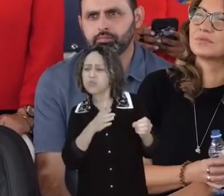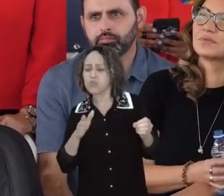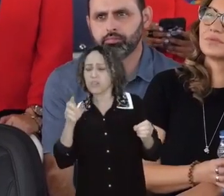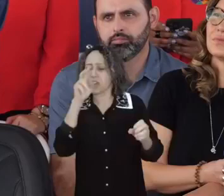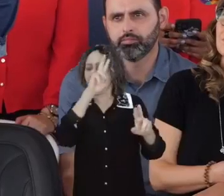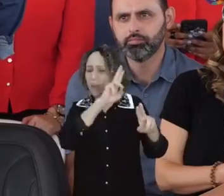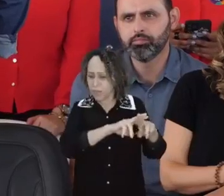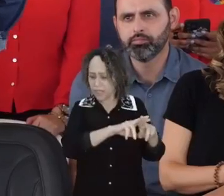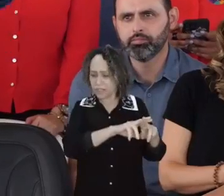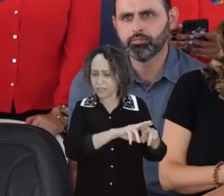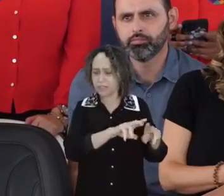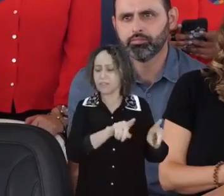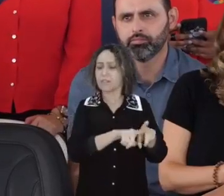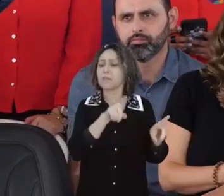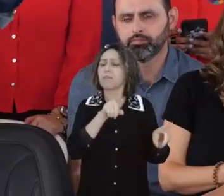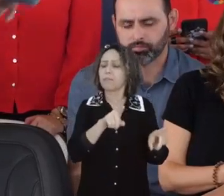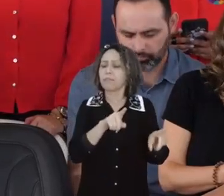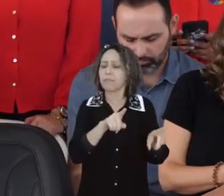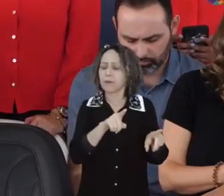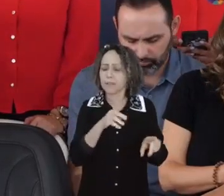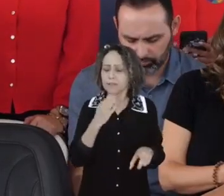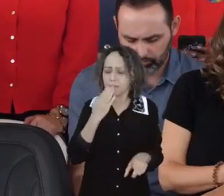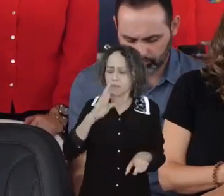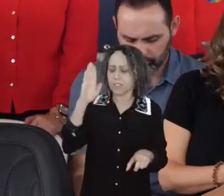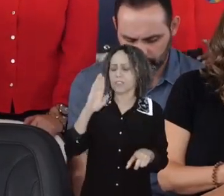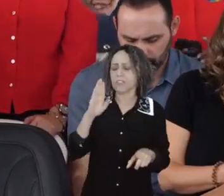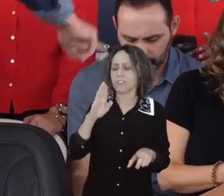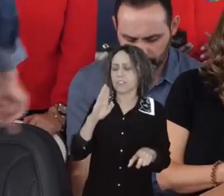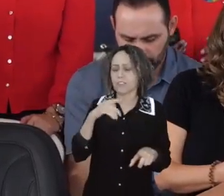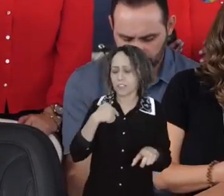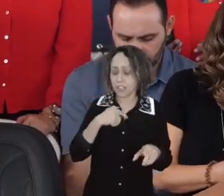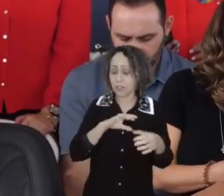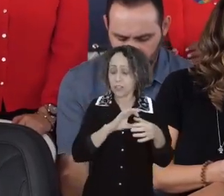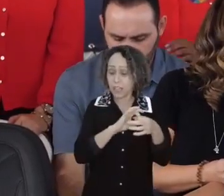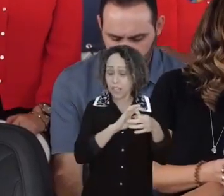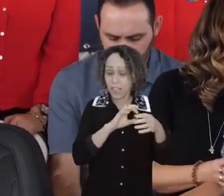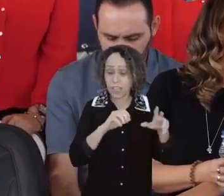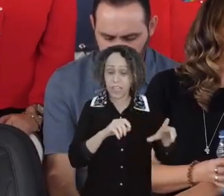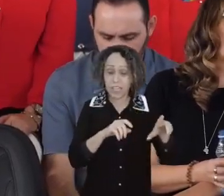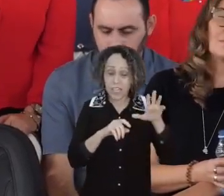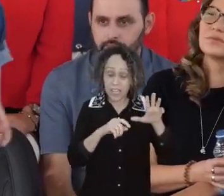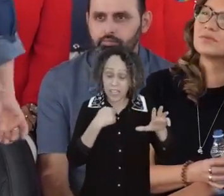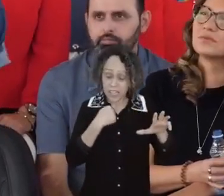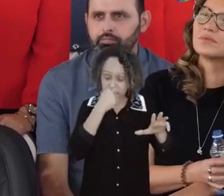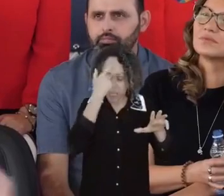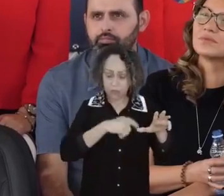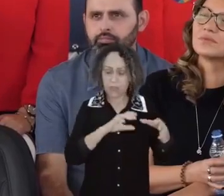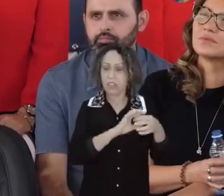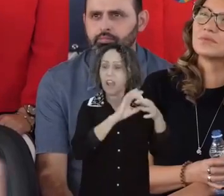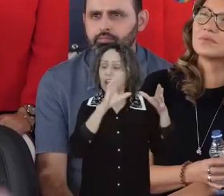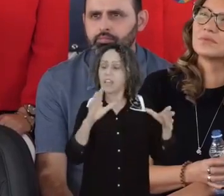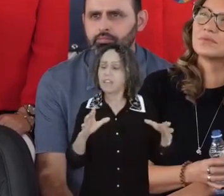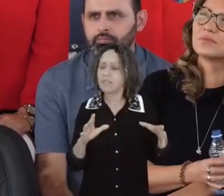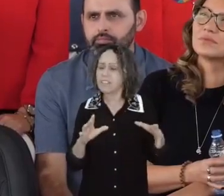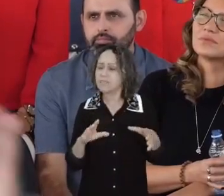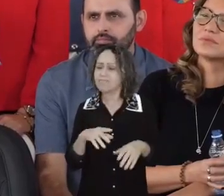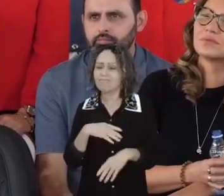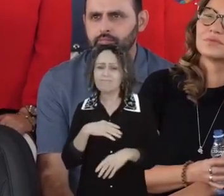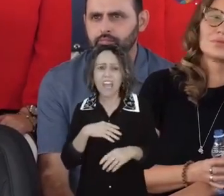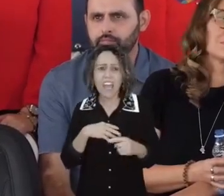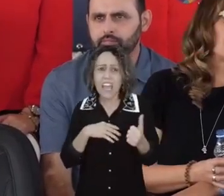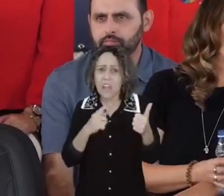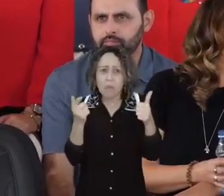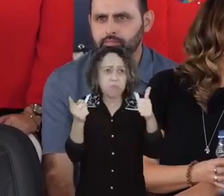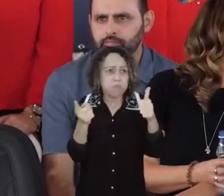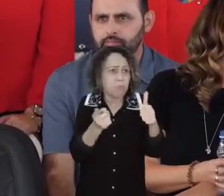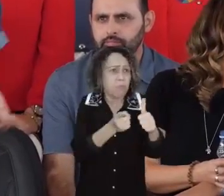história do mundo um preso teve uma vigília de 580 dias. As pessoas gritavam